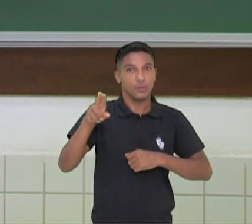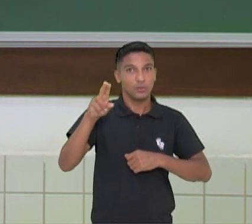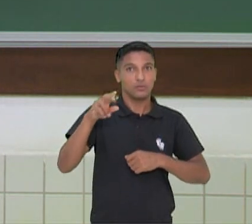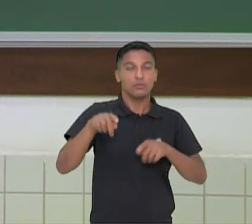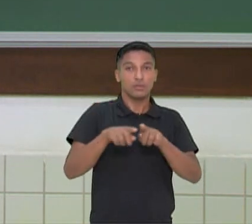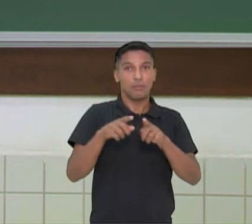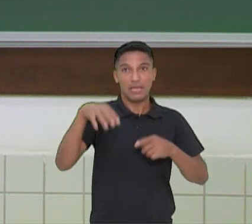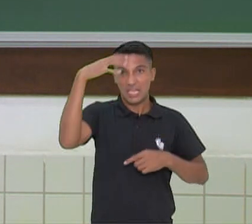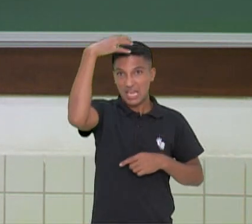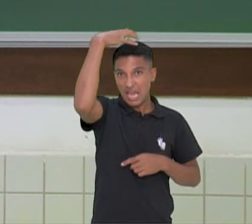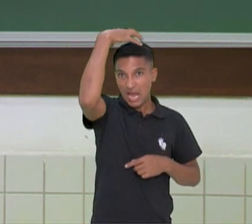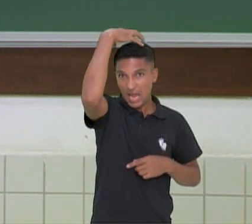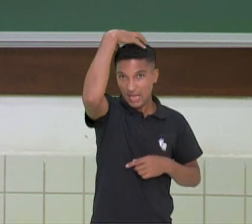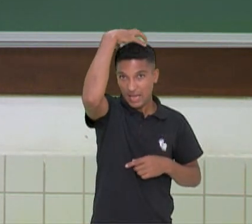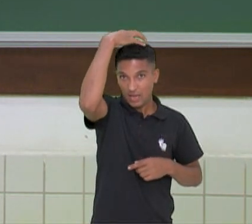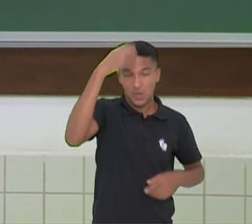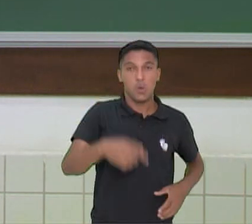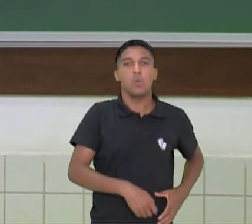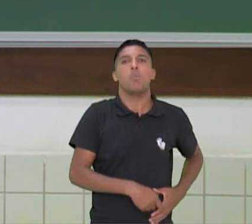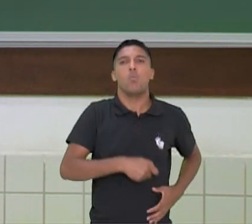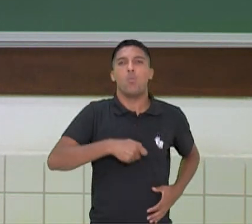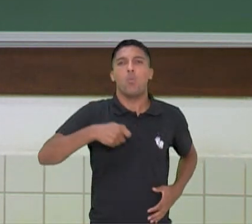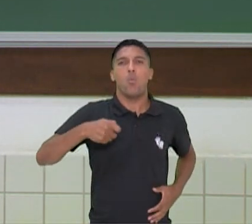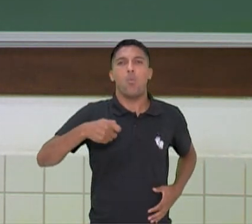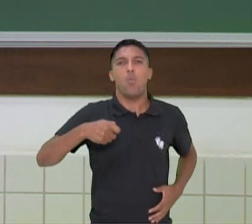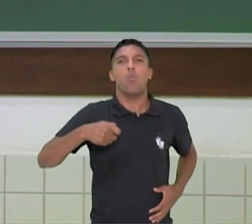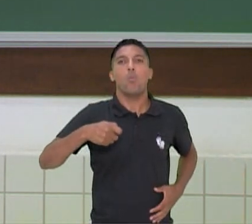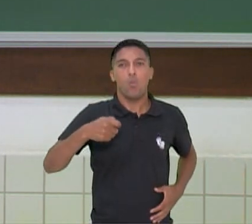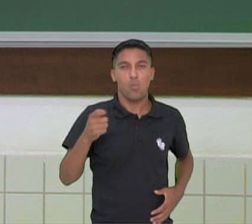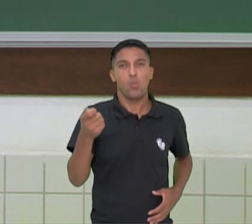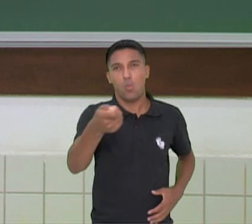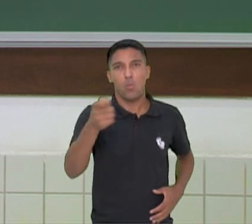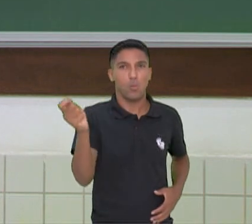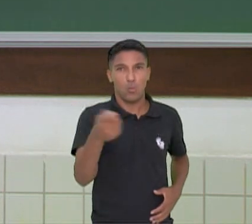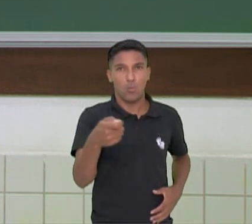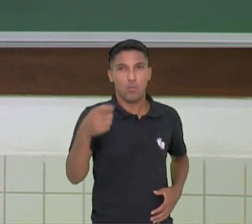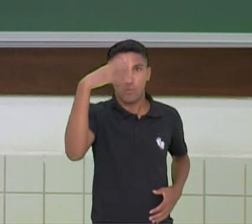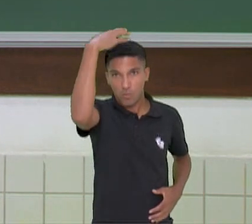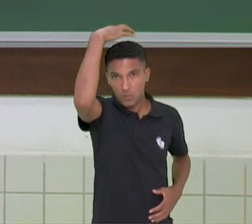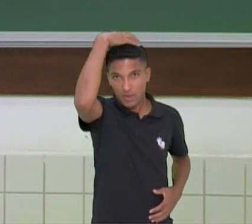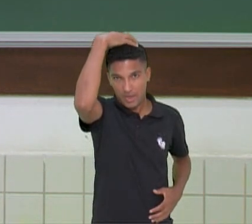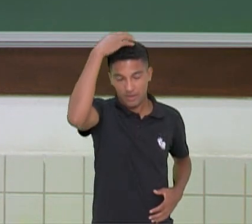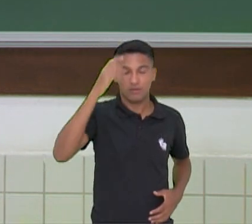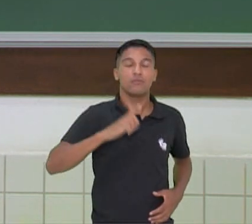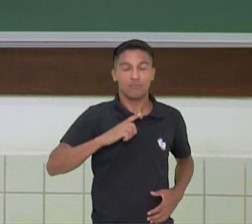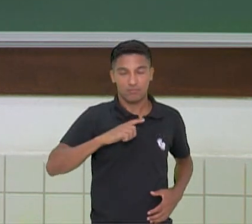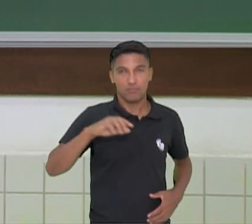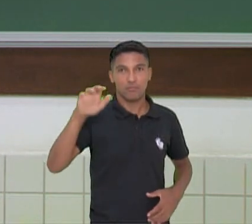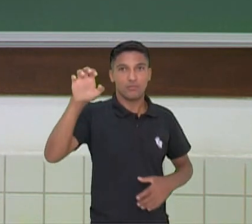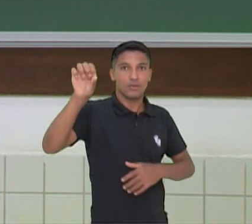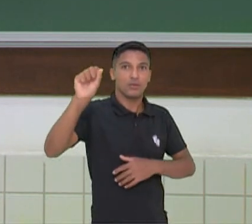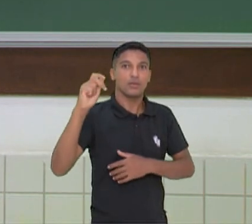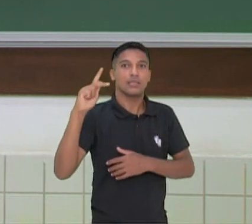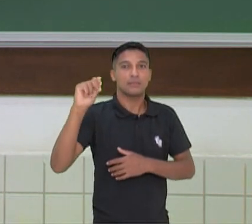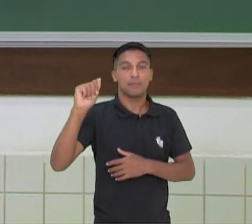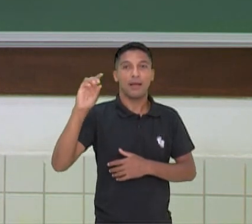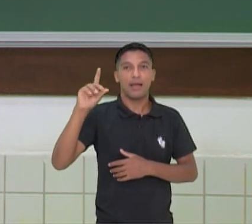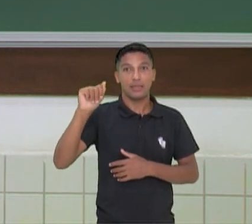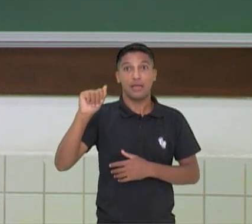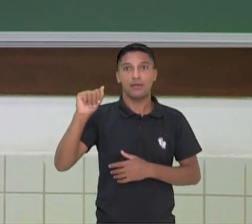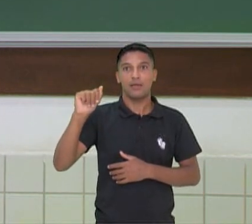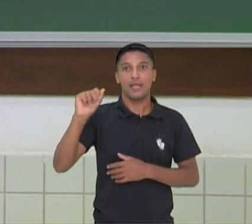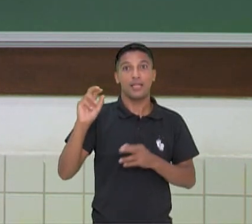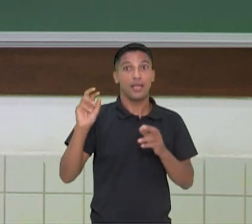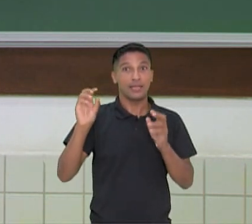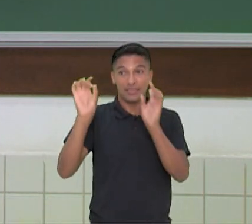Reis né tiveram na história os reis sempre procuraram ter a sua espada especial né